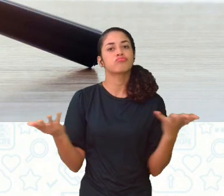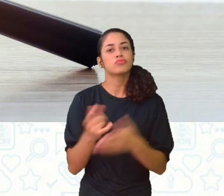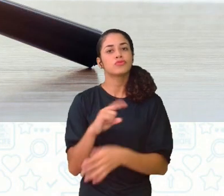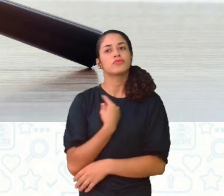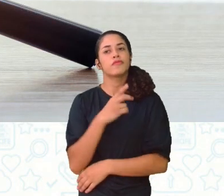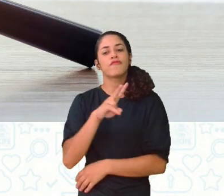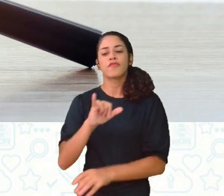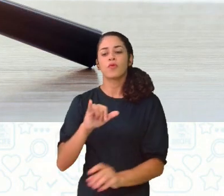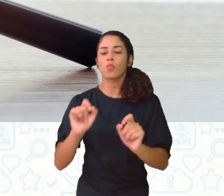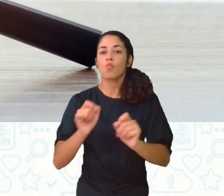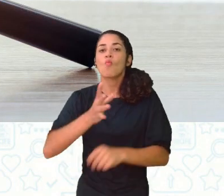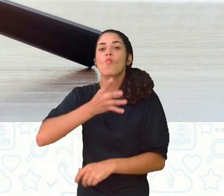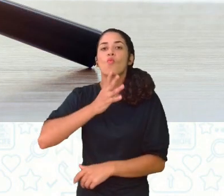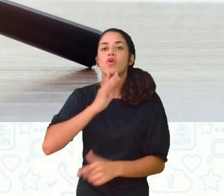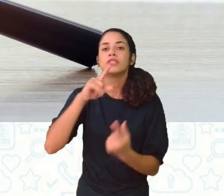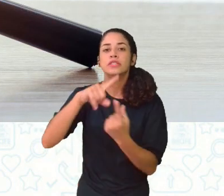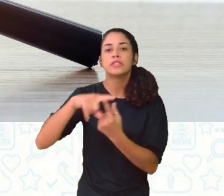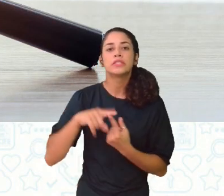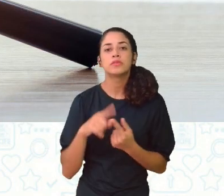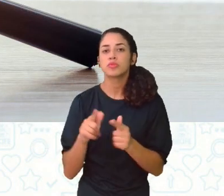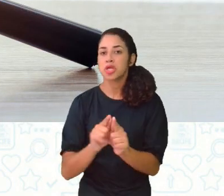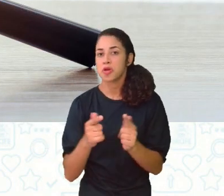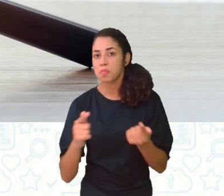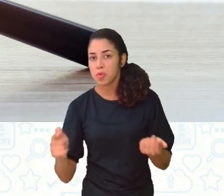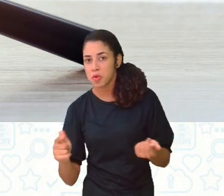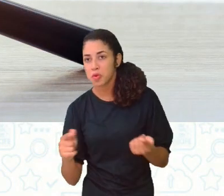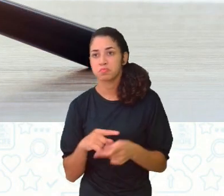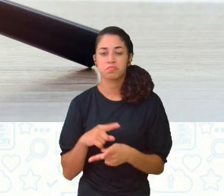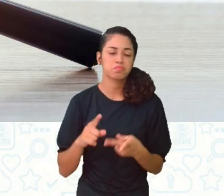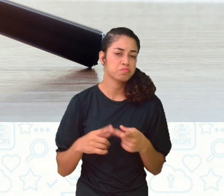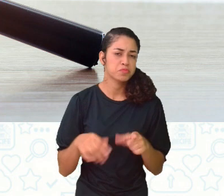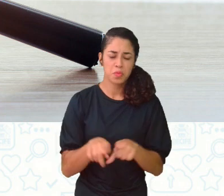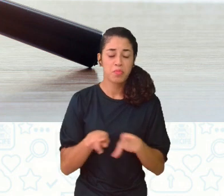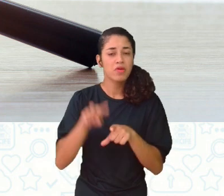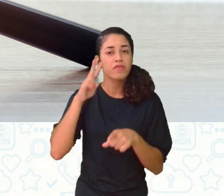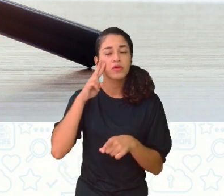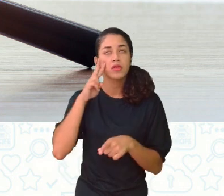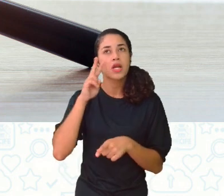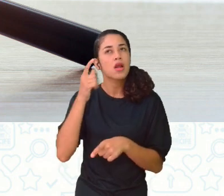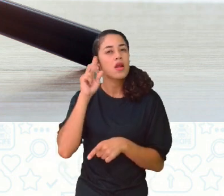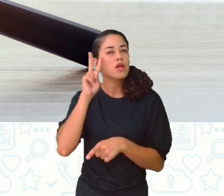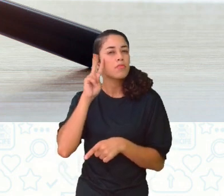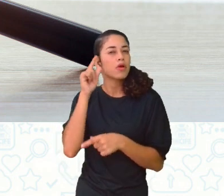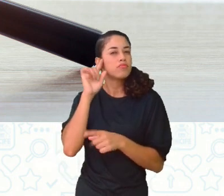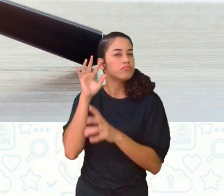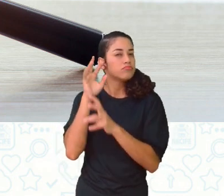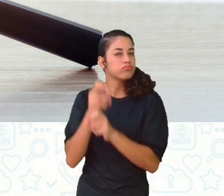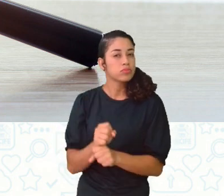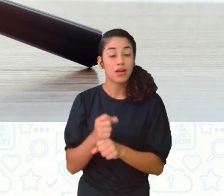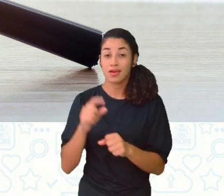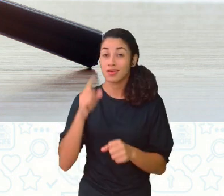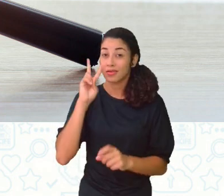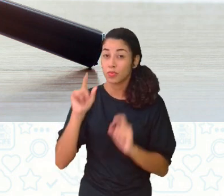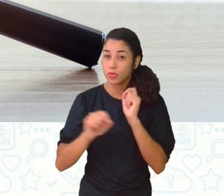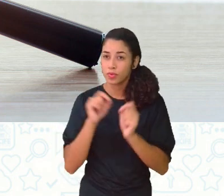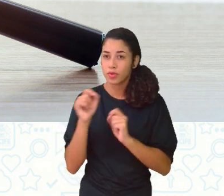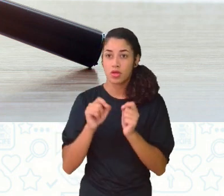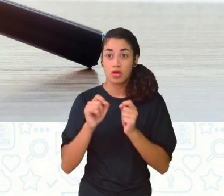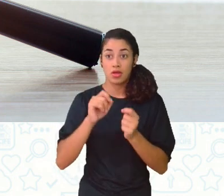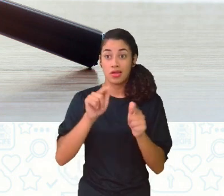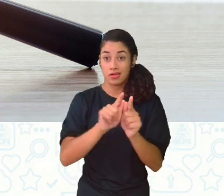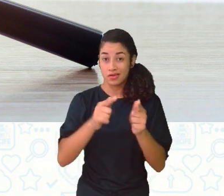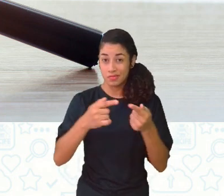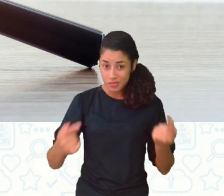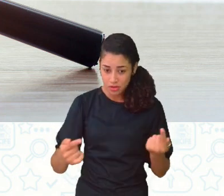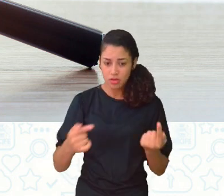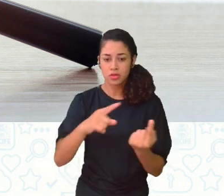vamos conhecer os tipos de gramática, o rever. Lembrando que nenhum tipo de gramática